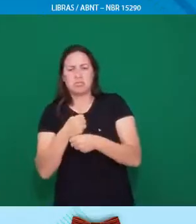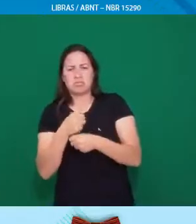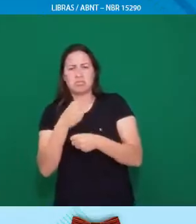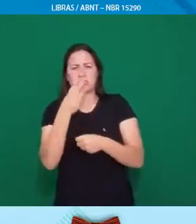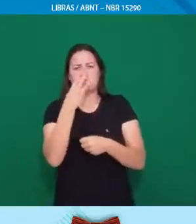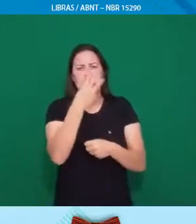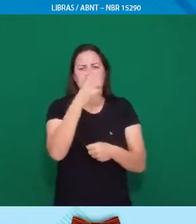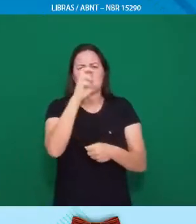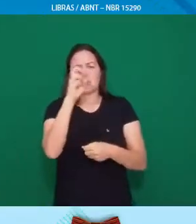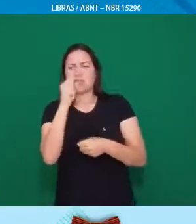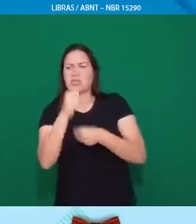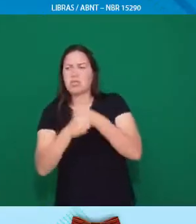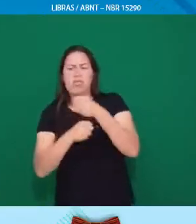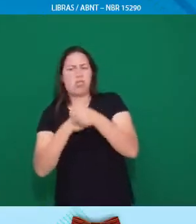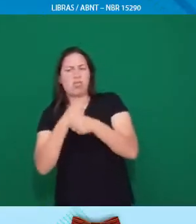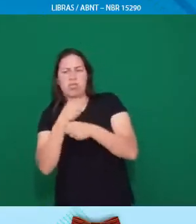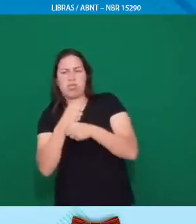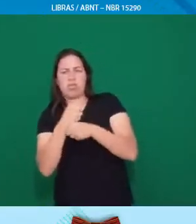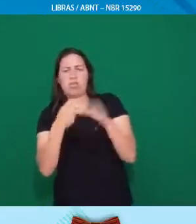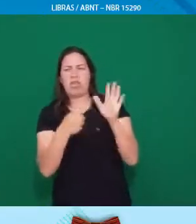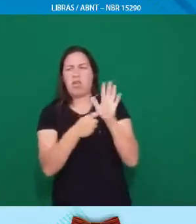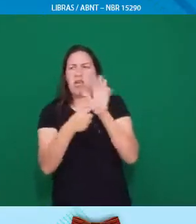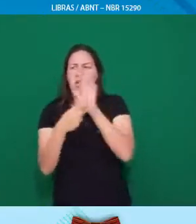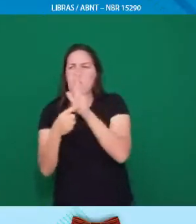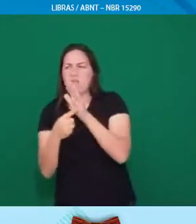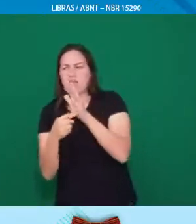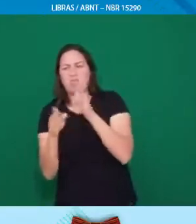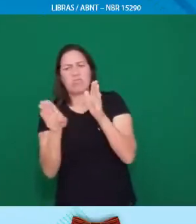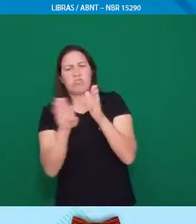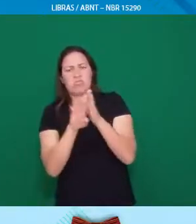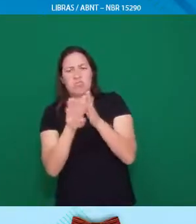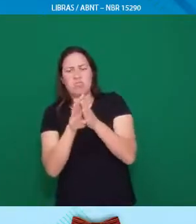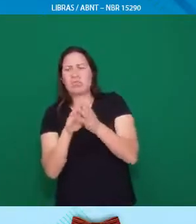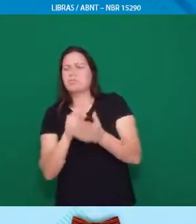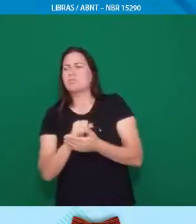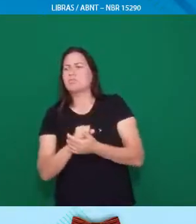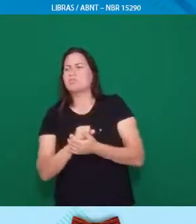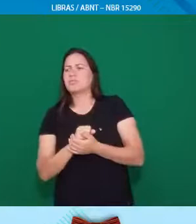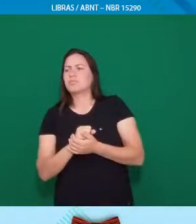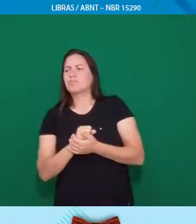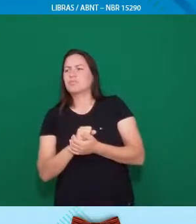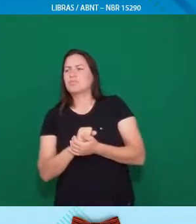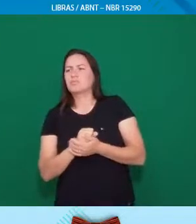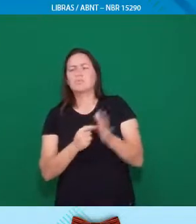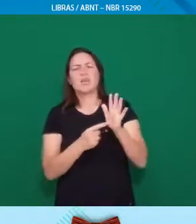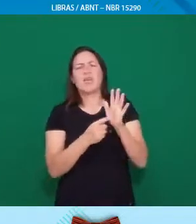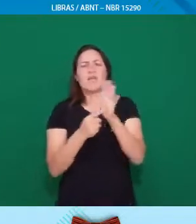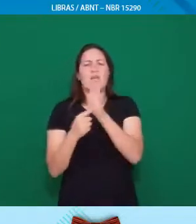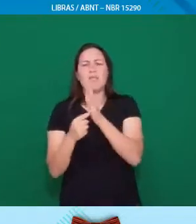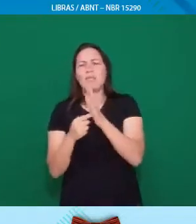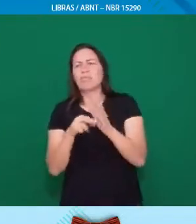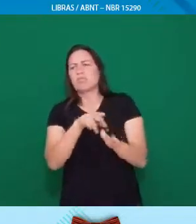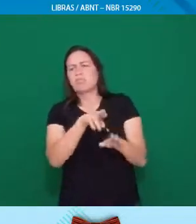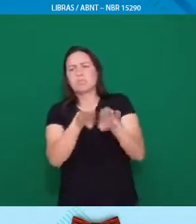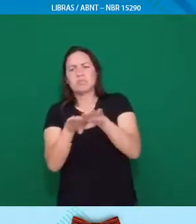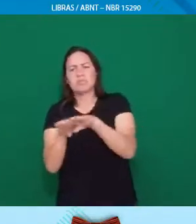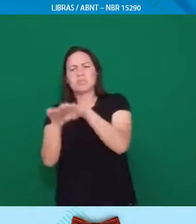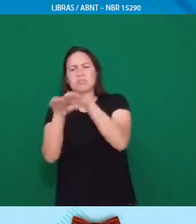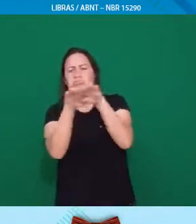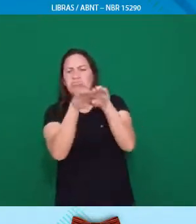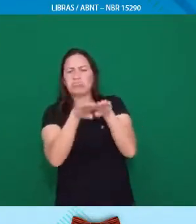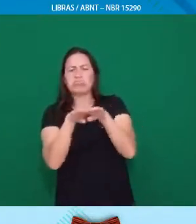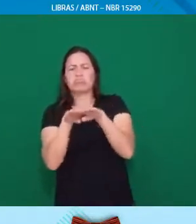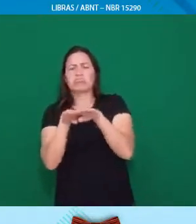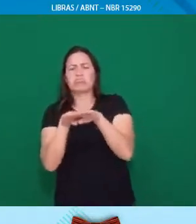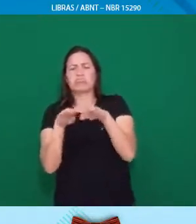tá 3538 por cento na frente dos pedaços então isso prova idoneidade da empresa